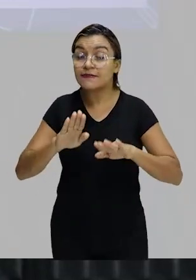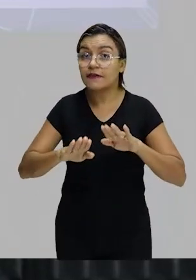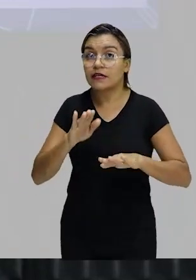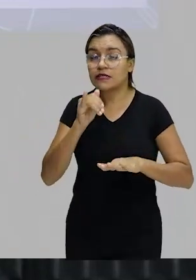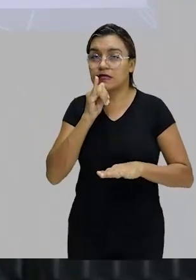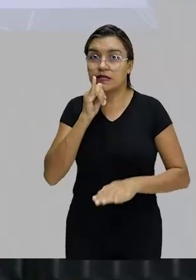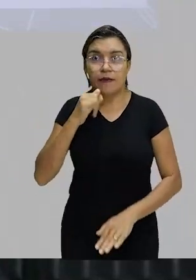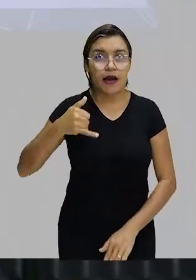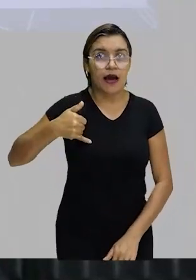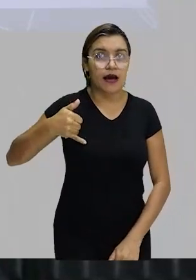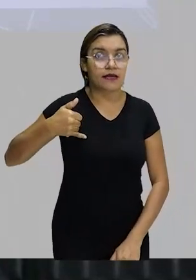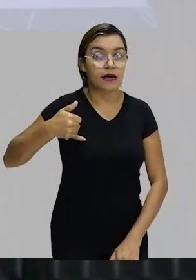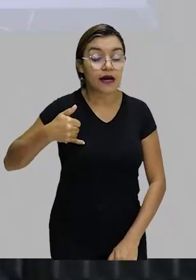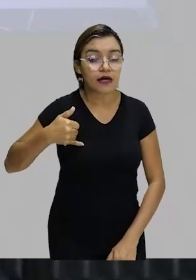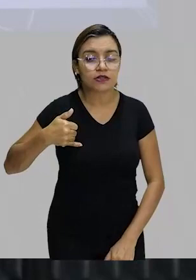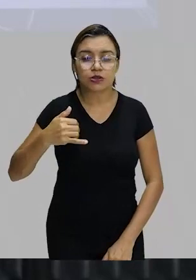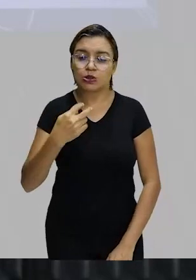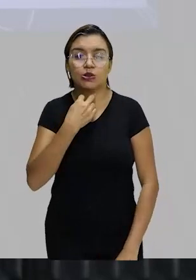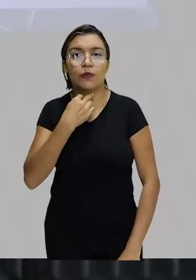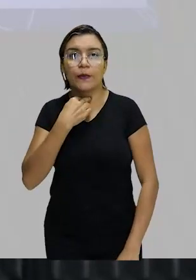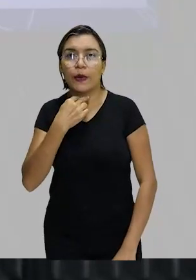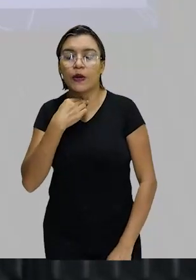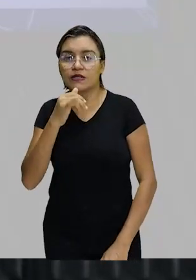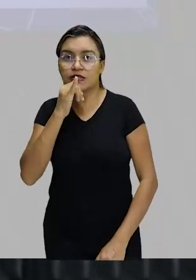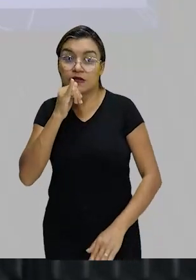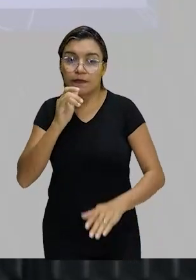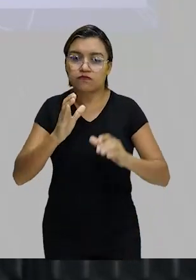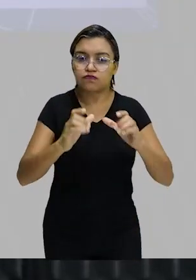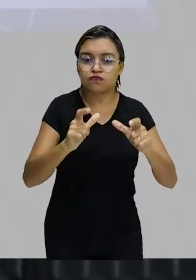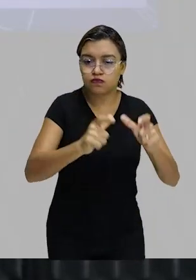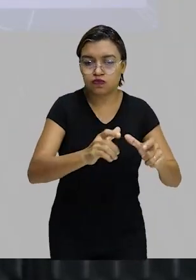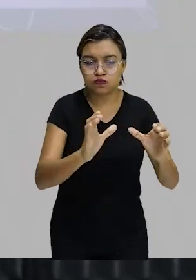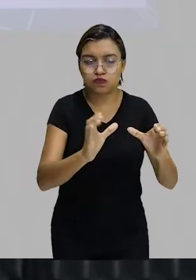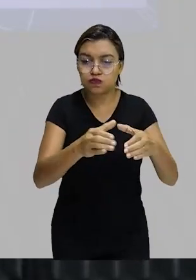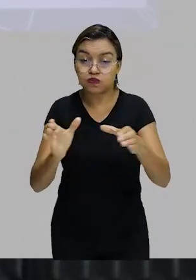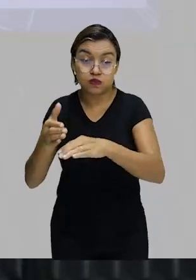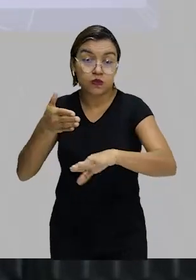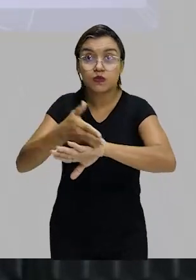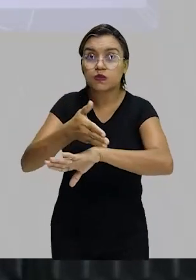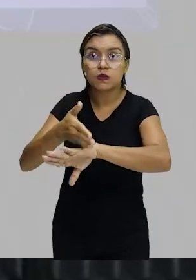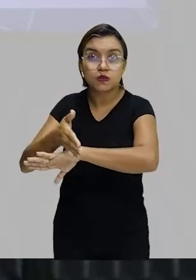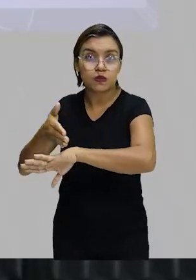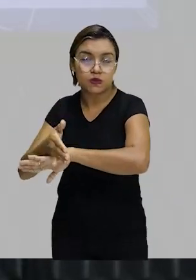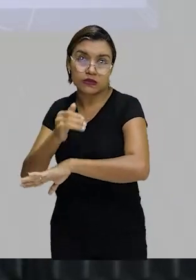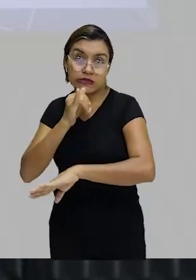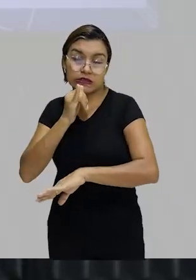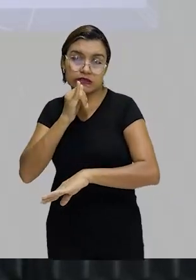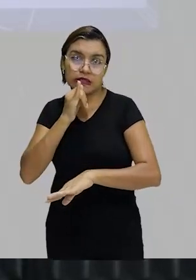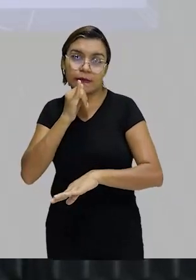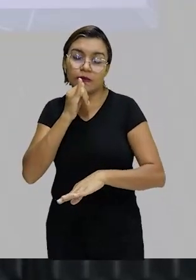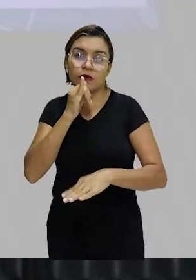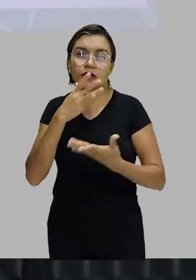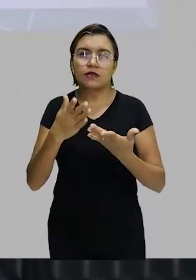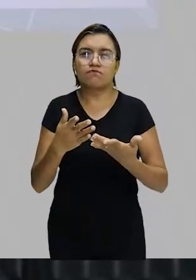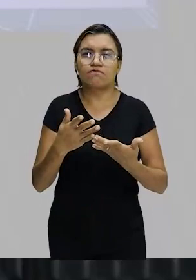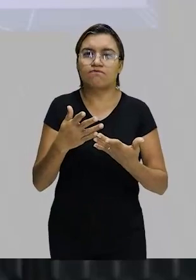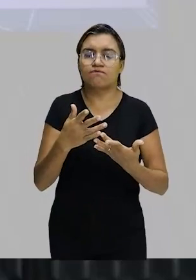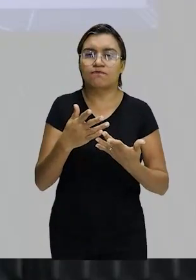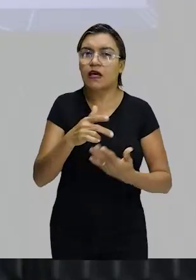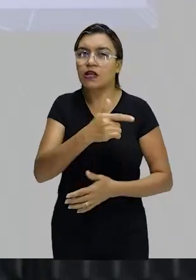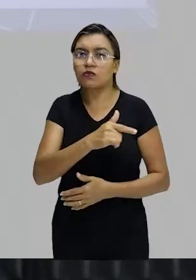para aquela idade, porque a cultura popular, como ela é transmitida pelos meios sociais, você não tem um filtro, você não tem